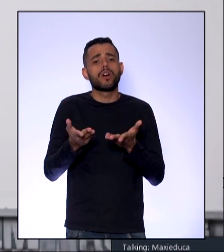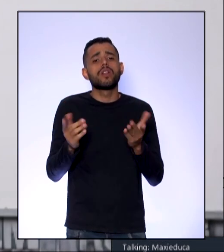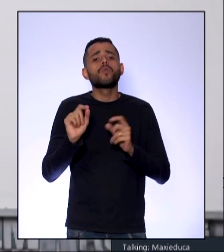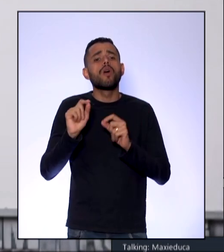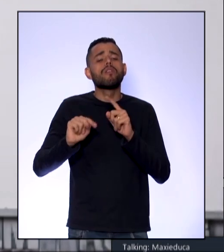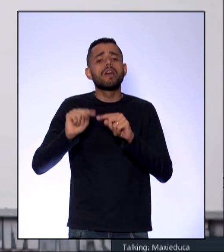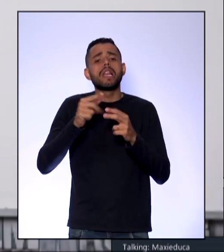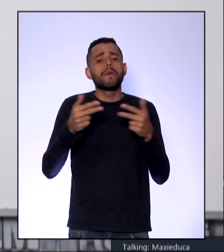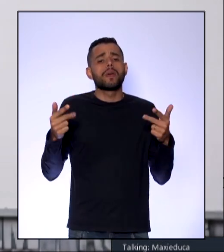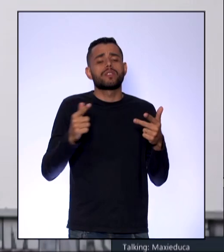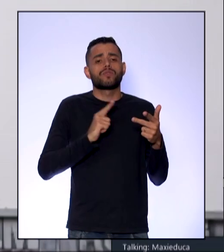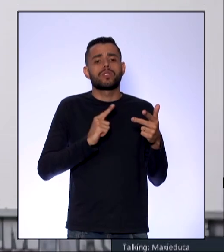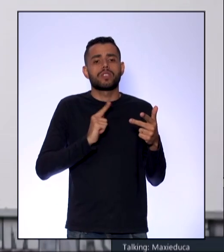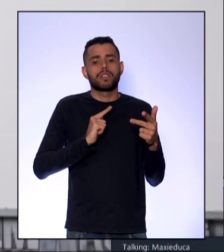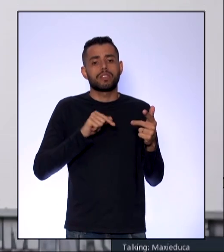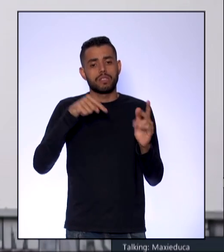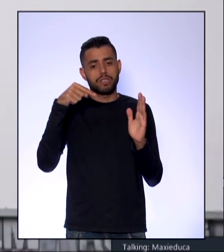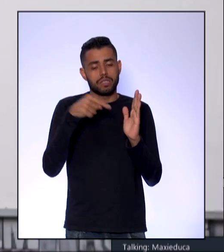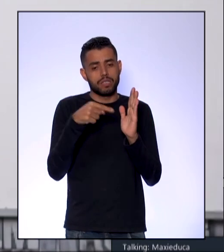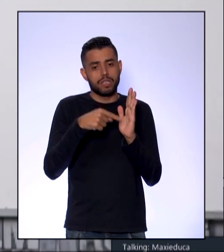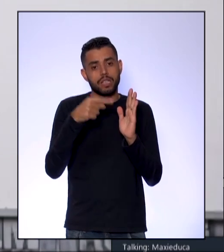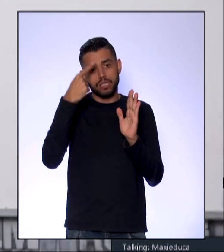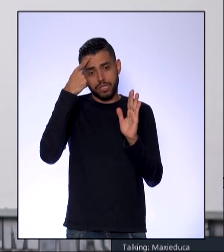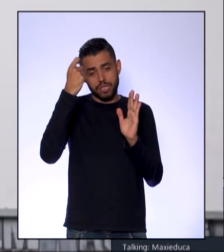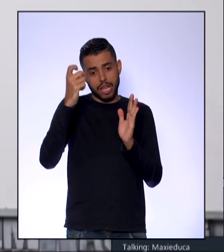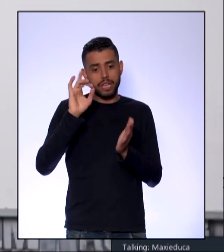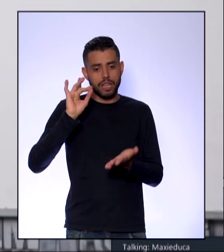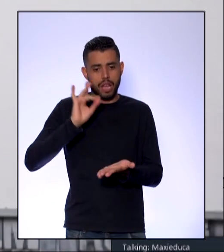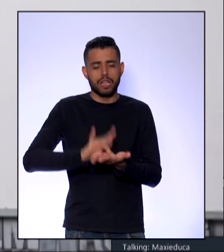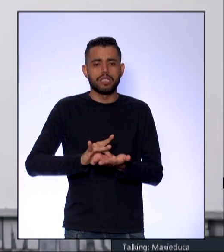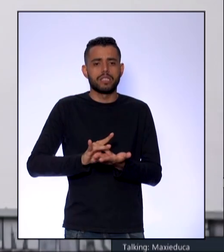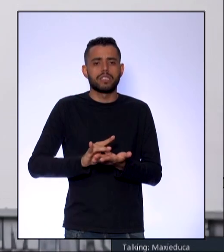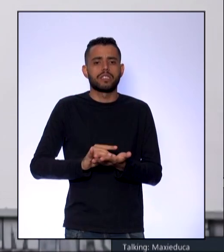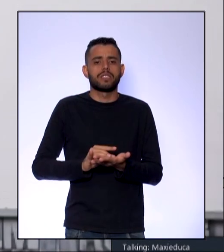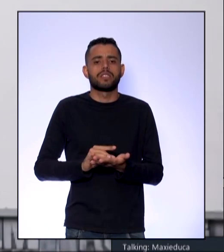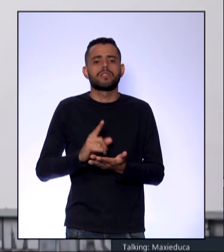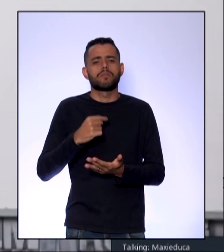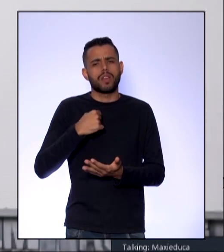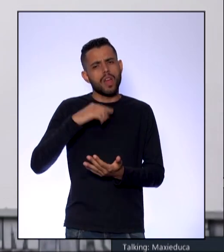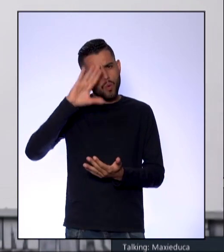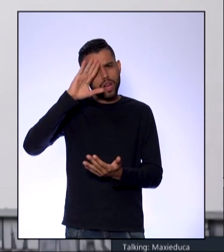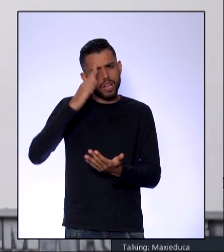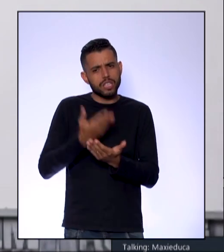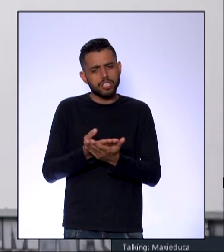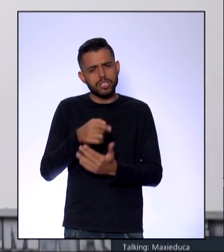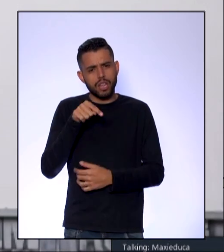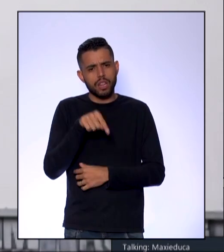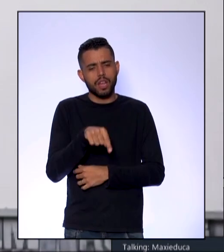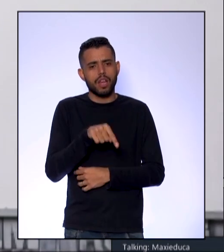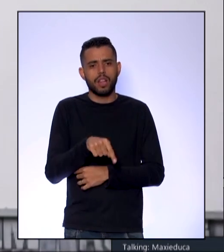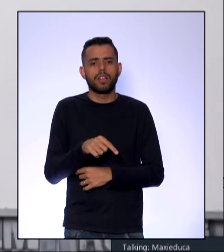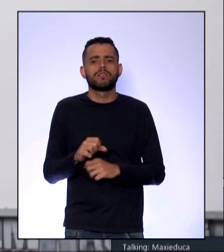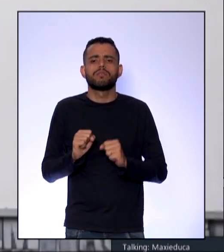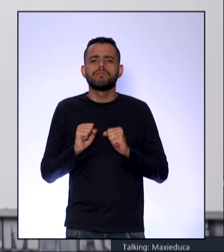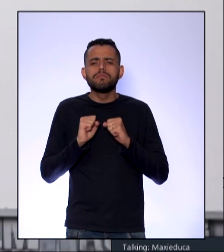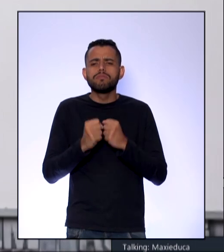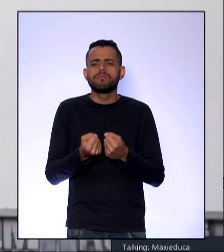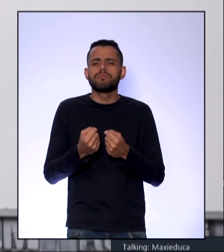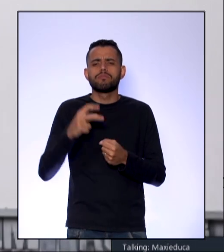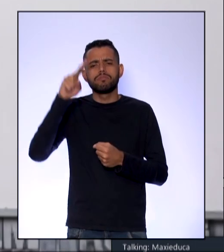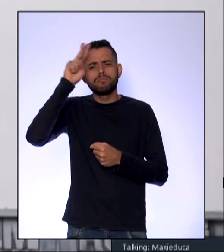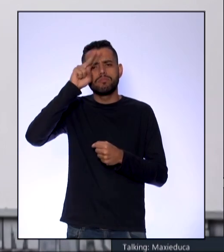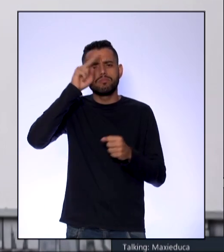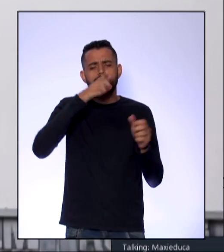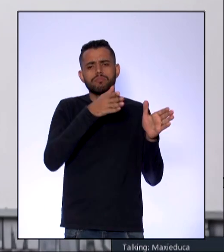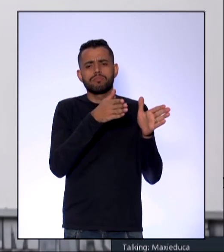e tornar esta ideia, de fato, realista, ao ponto de eu acreditar nela e ela ser defendida por grandes correntes